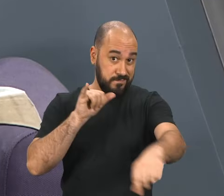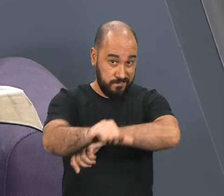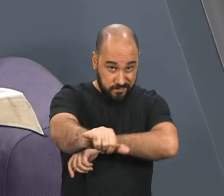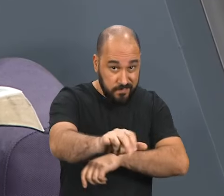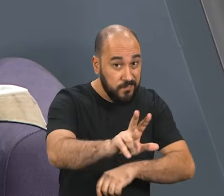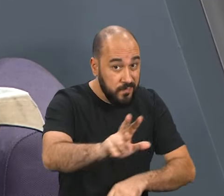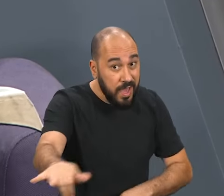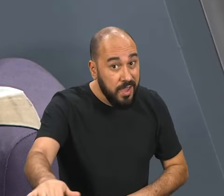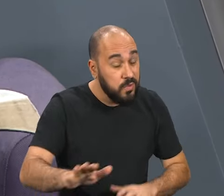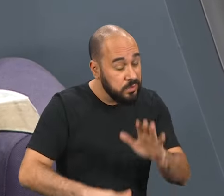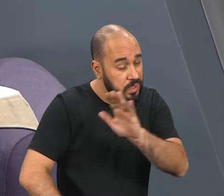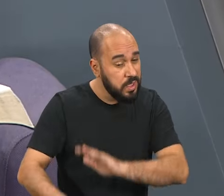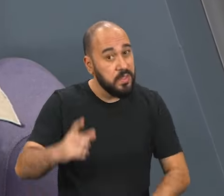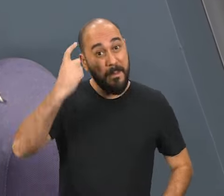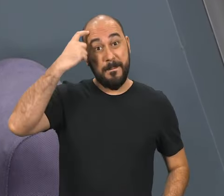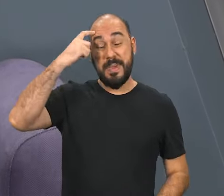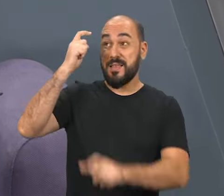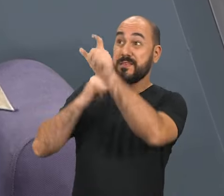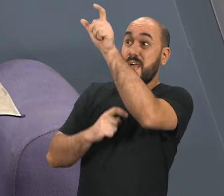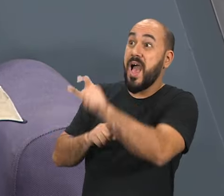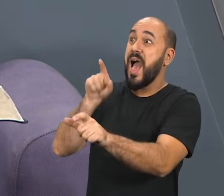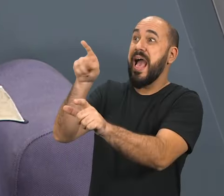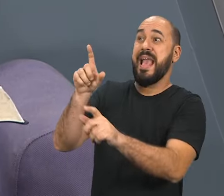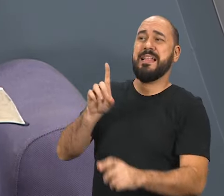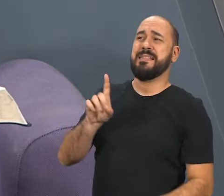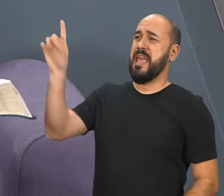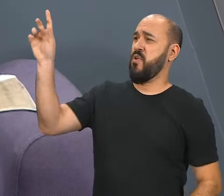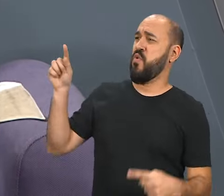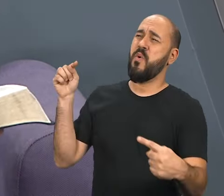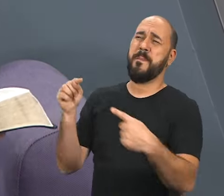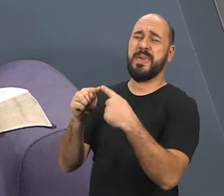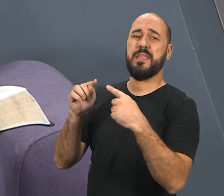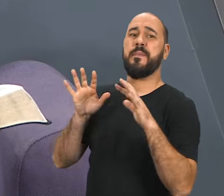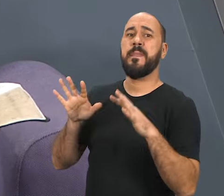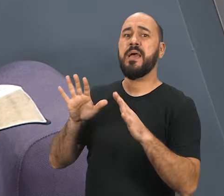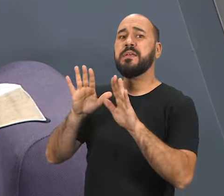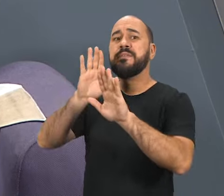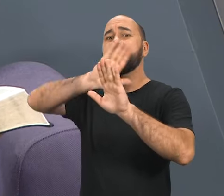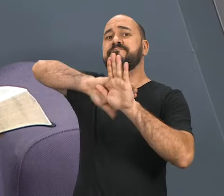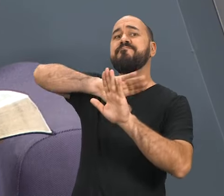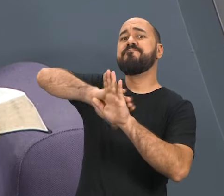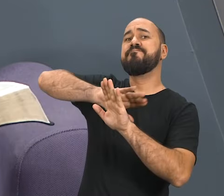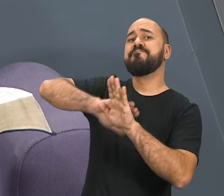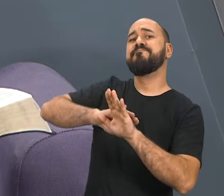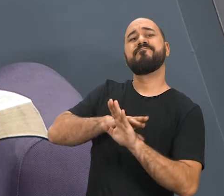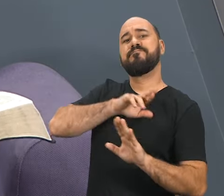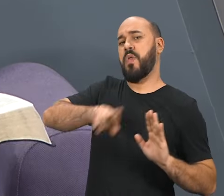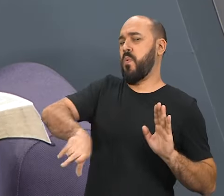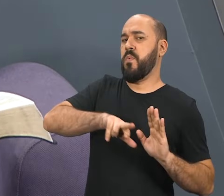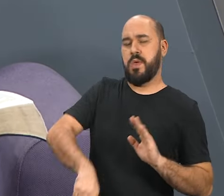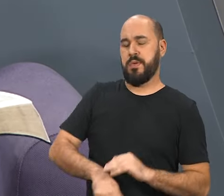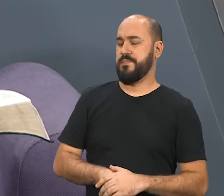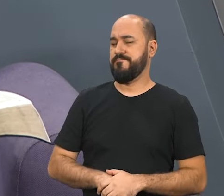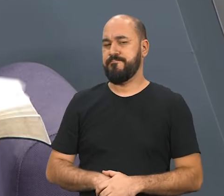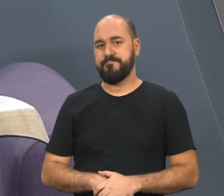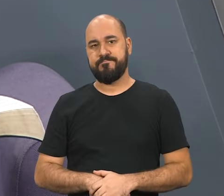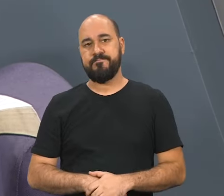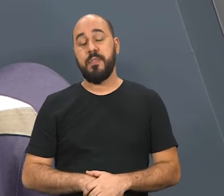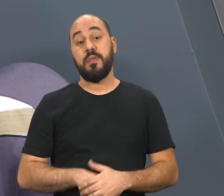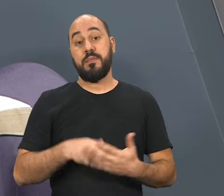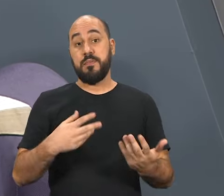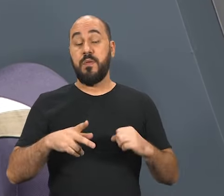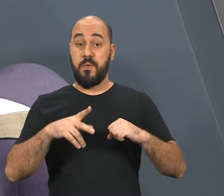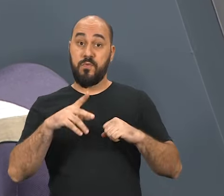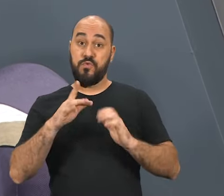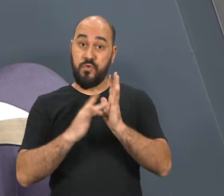coisa pensando que é de Deus quando não é. Jesus Cristo mesmo disse o seguinte, olha só o que falou